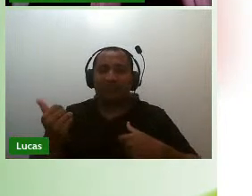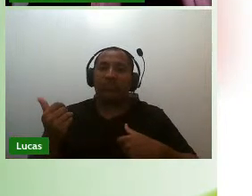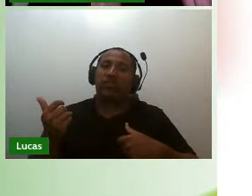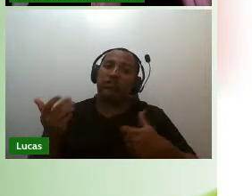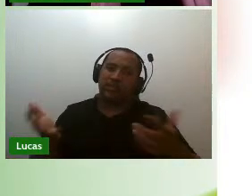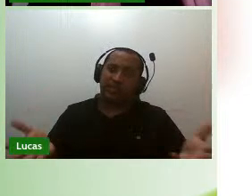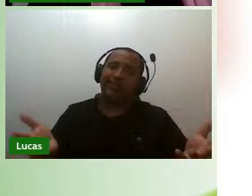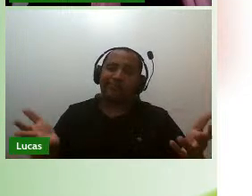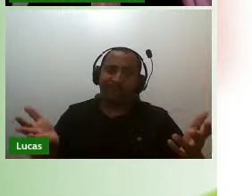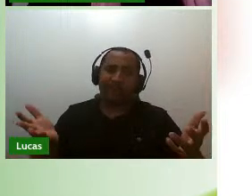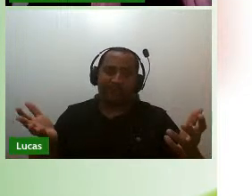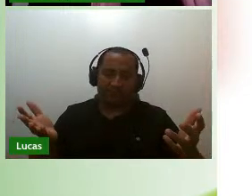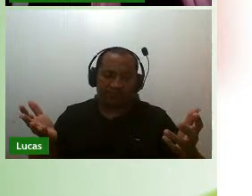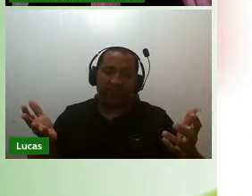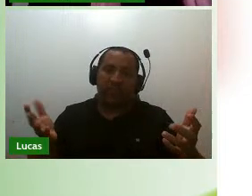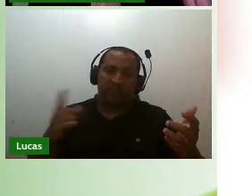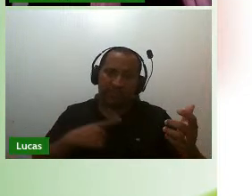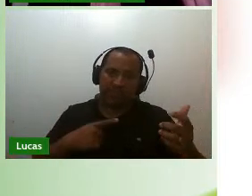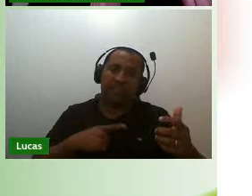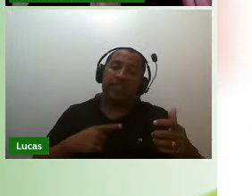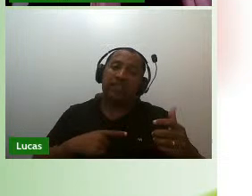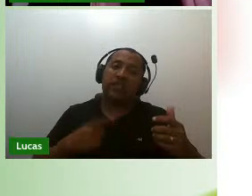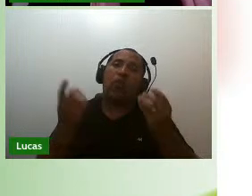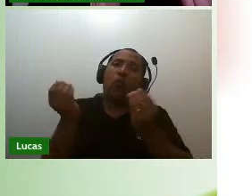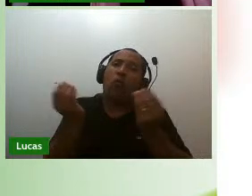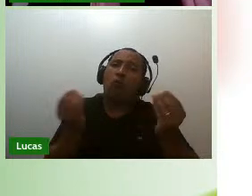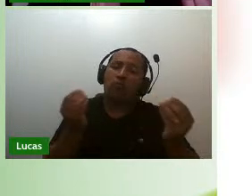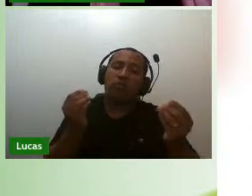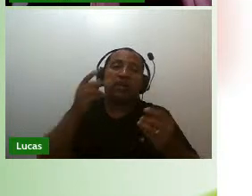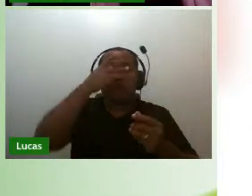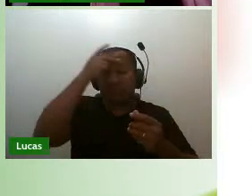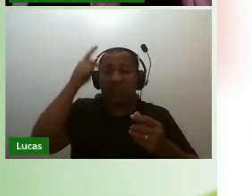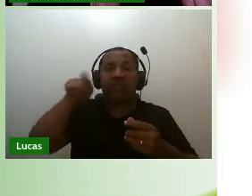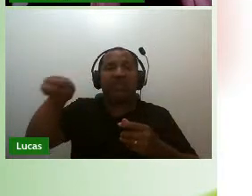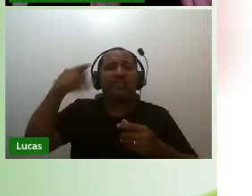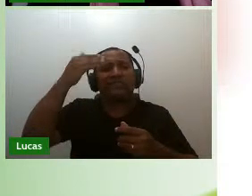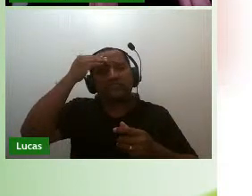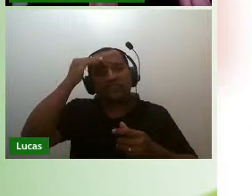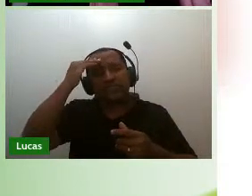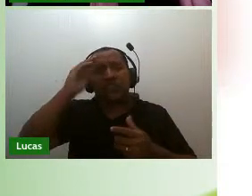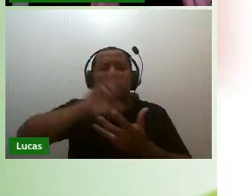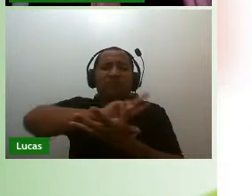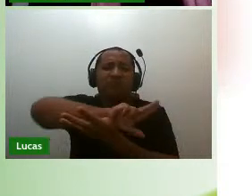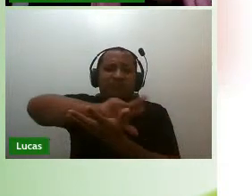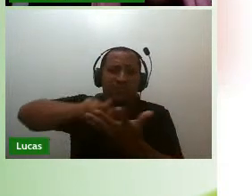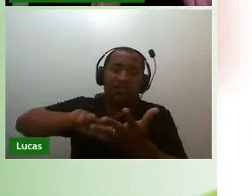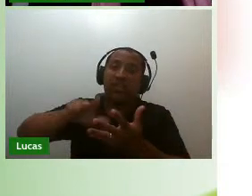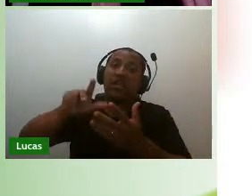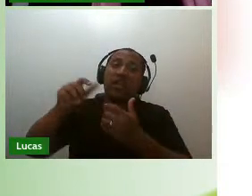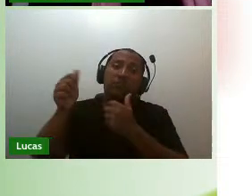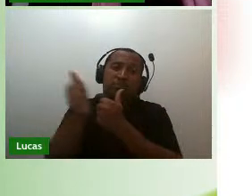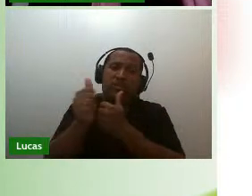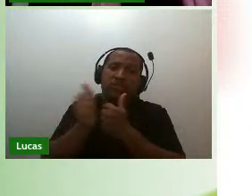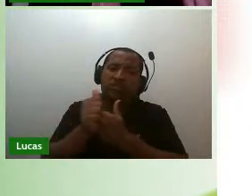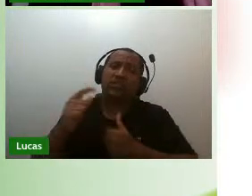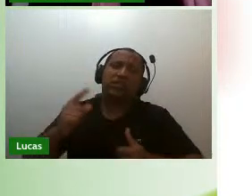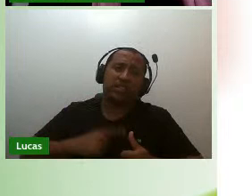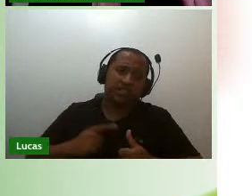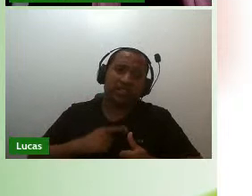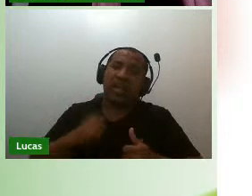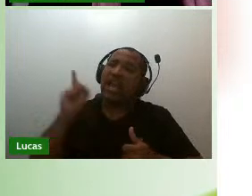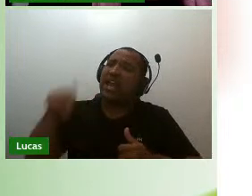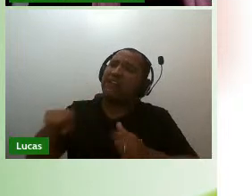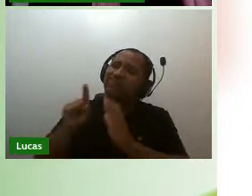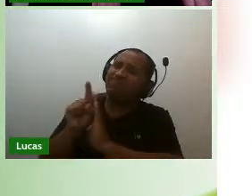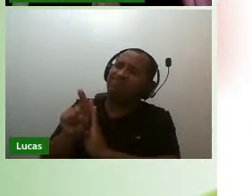questão afetiva, e como essa pessoa compreende as coisas que a cercam. E aí a gente tem um aspecto mais de análise,